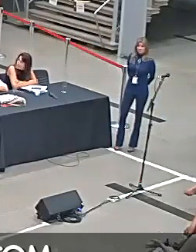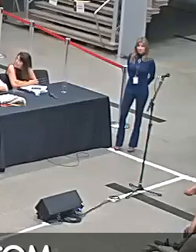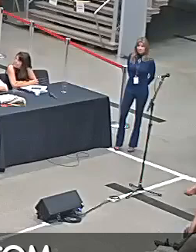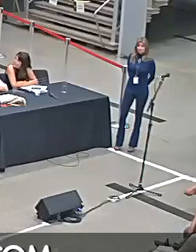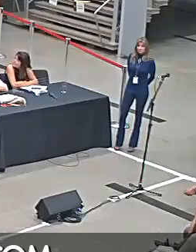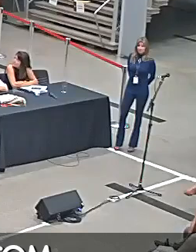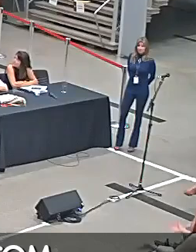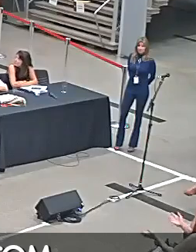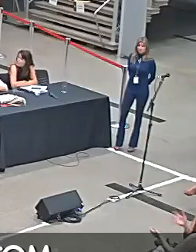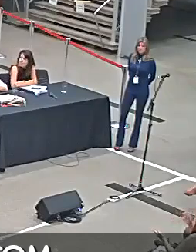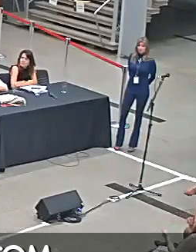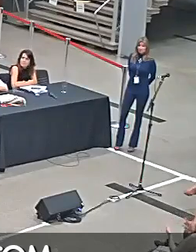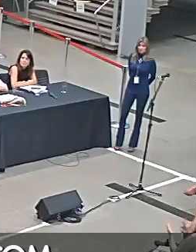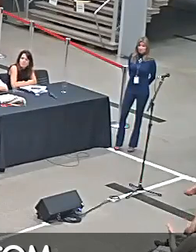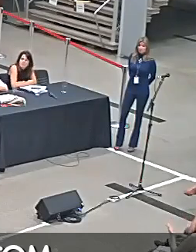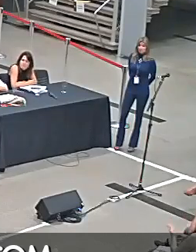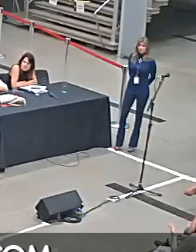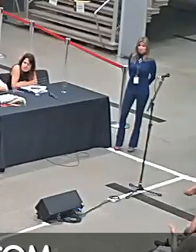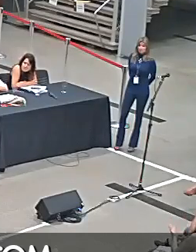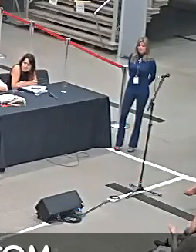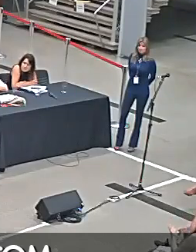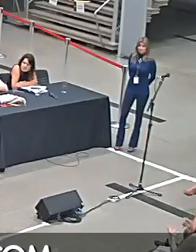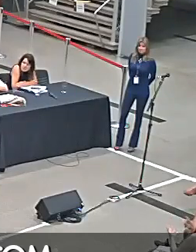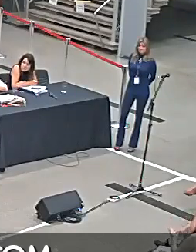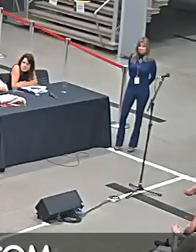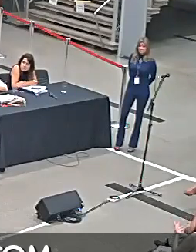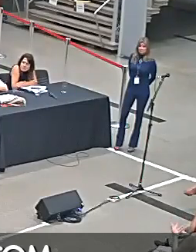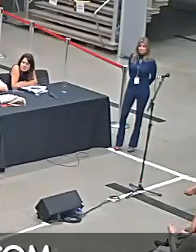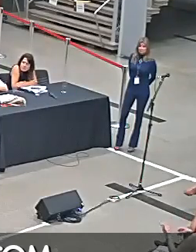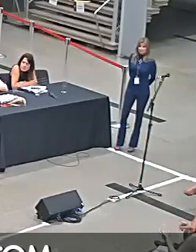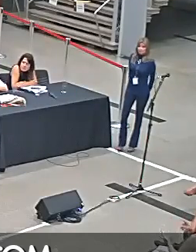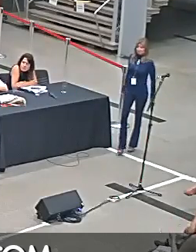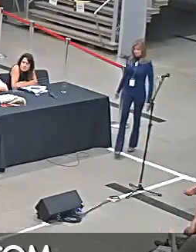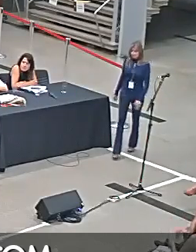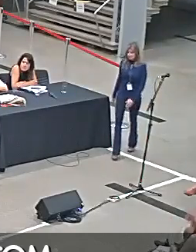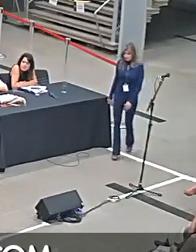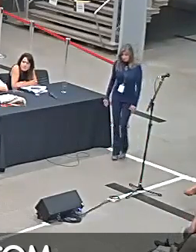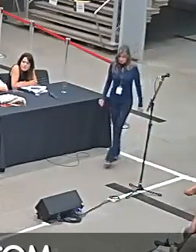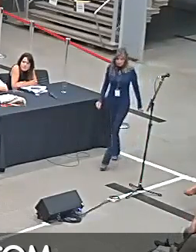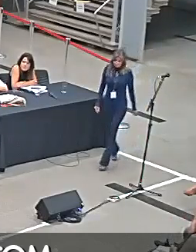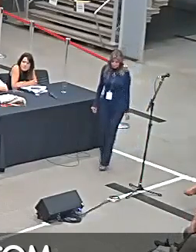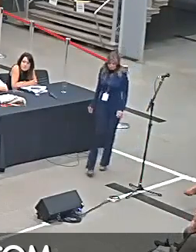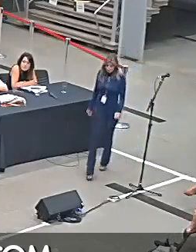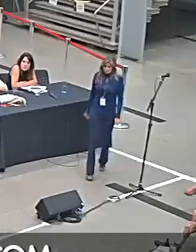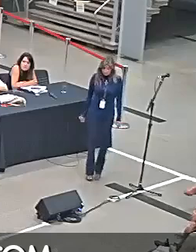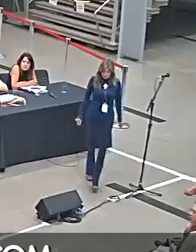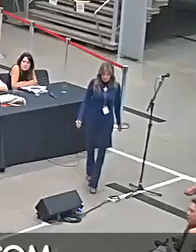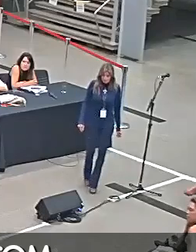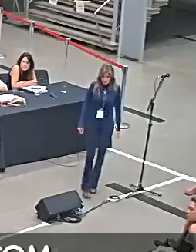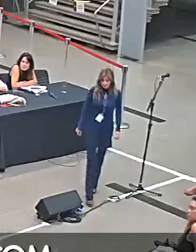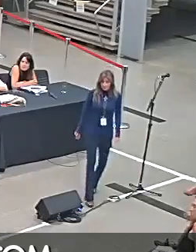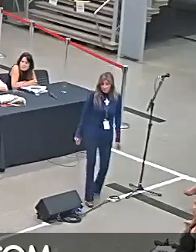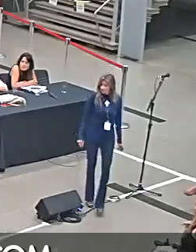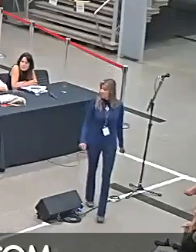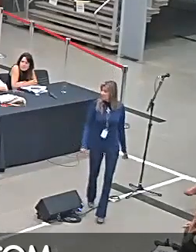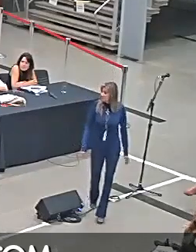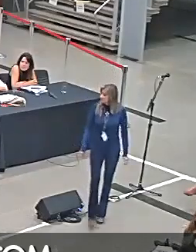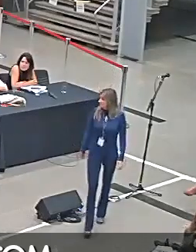aqui que a gente vai achar Sem luta não muito obrigado marúcia pessoal só